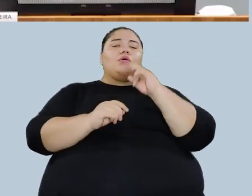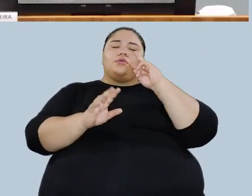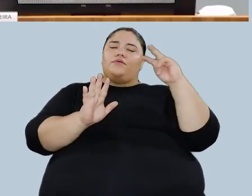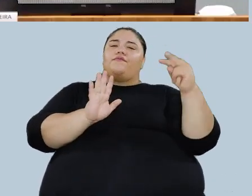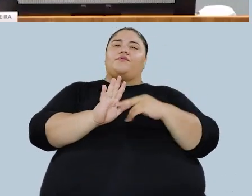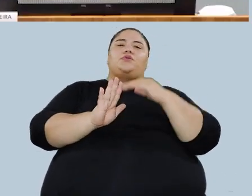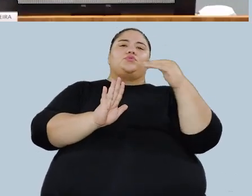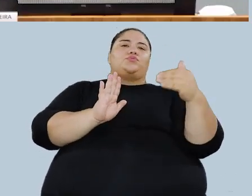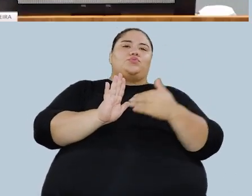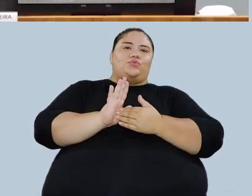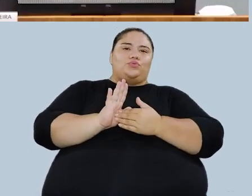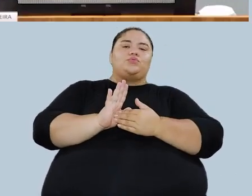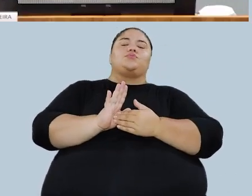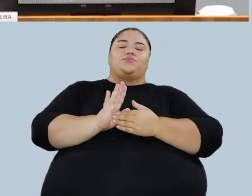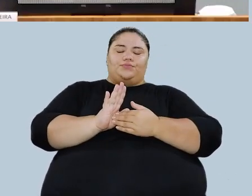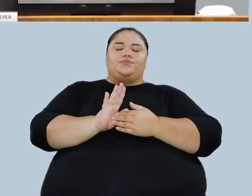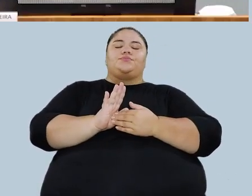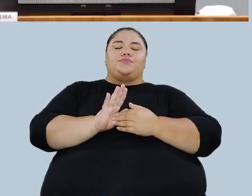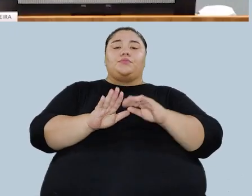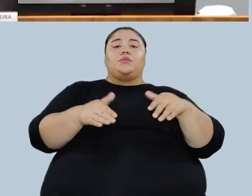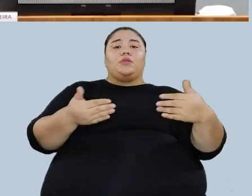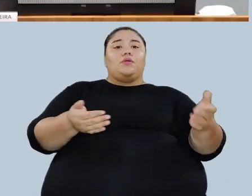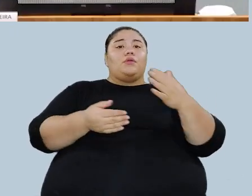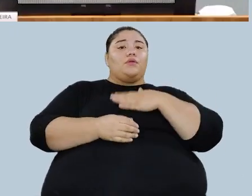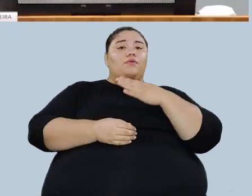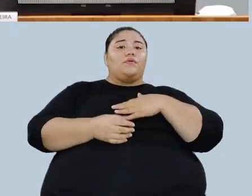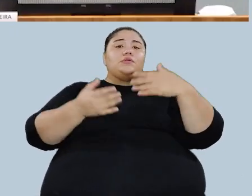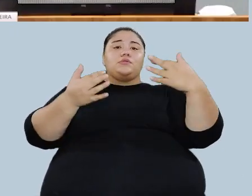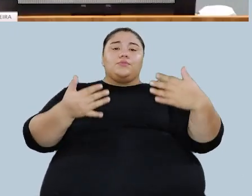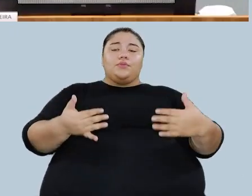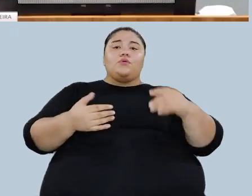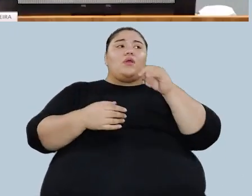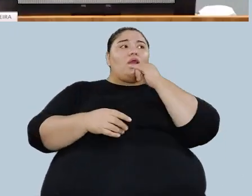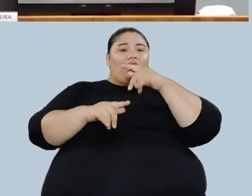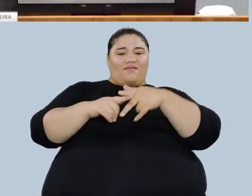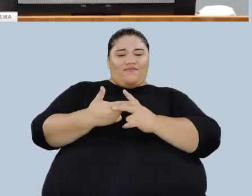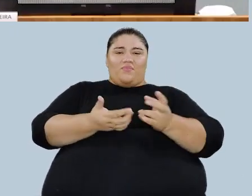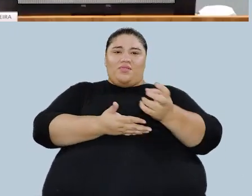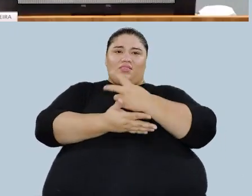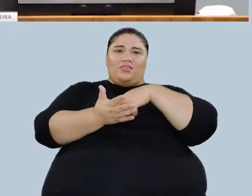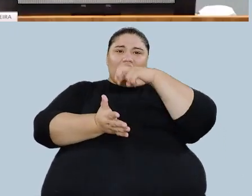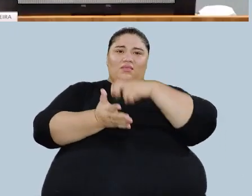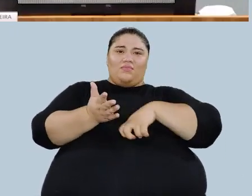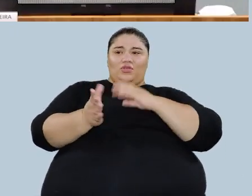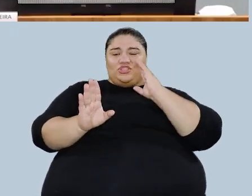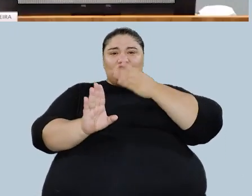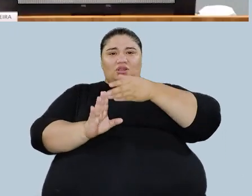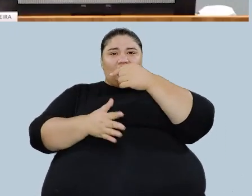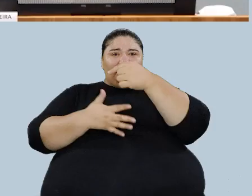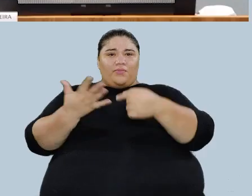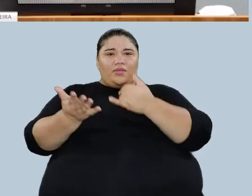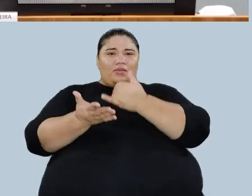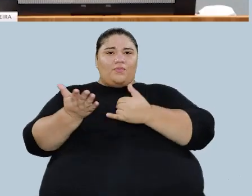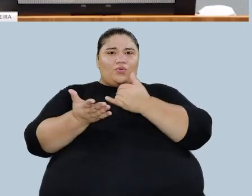revisitados por todos, né? Então, é isso que eu falo, né? A reforma tributária ela não é só uma reforma dos tributos, vai ser